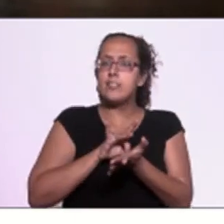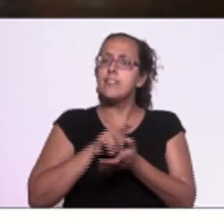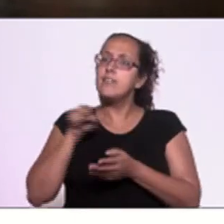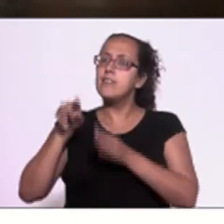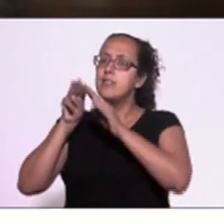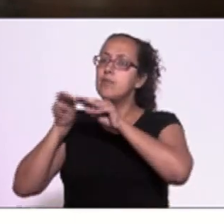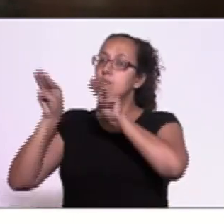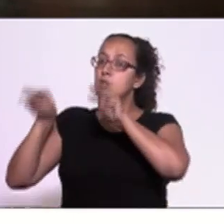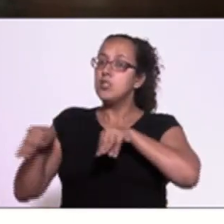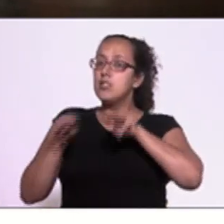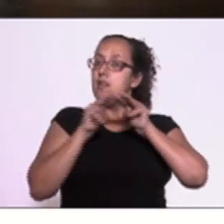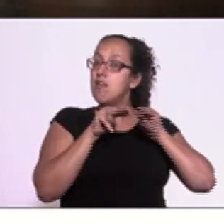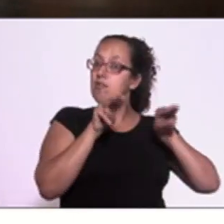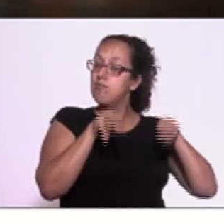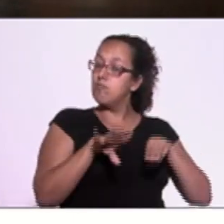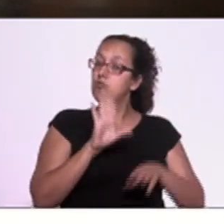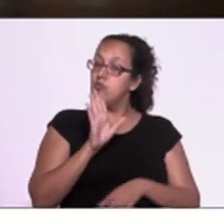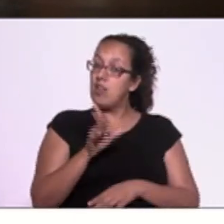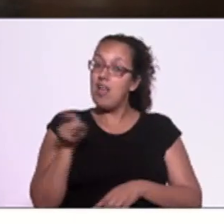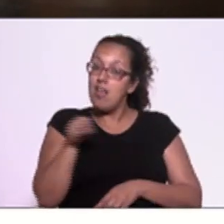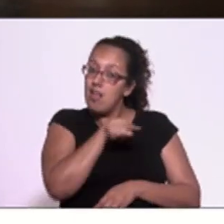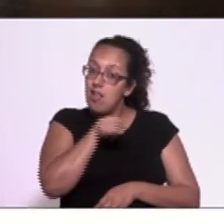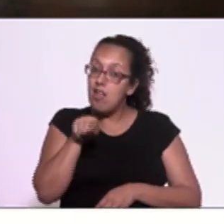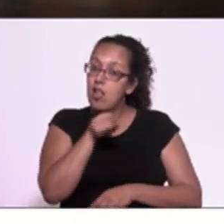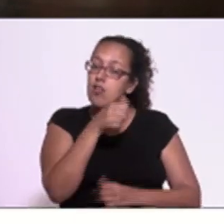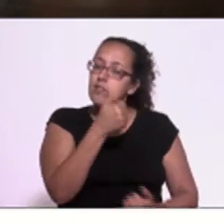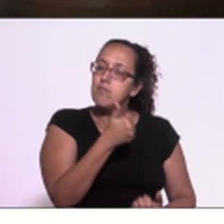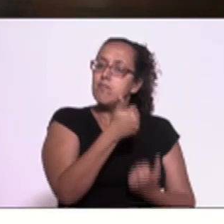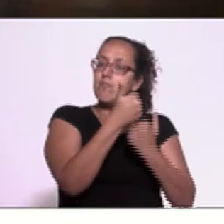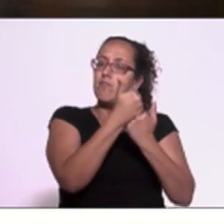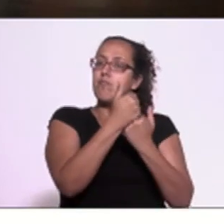instituições museológicas que tinham por objetivo, nesse